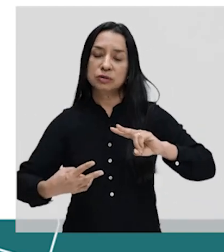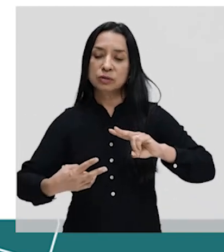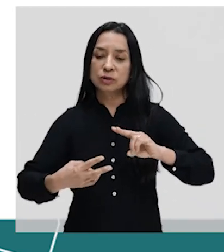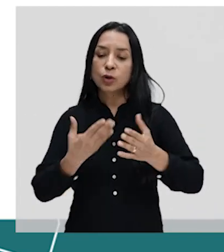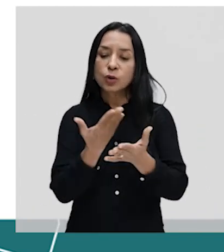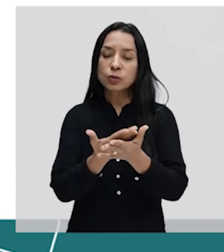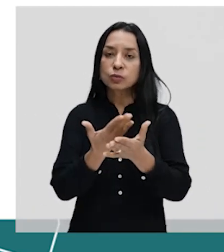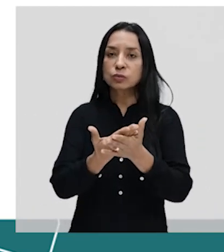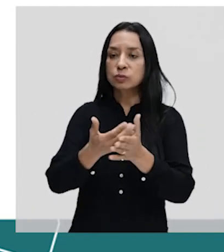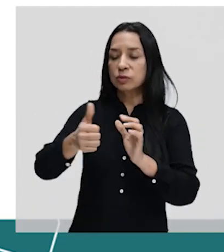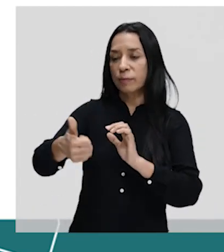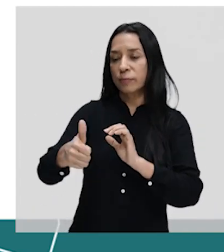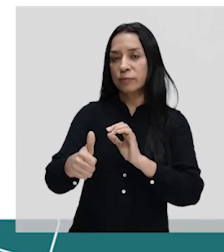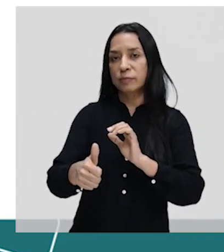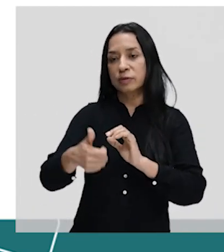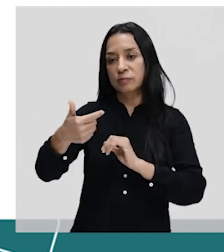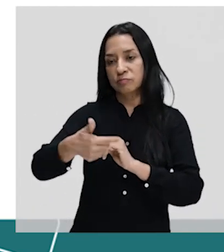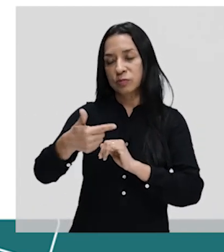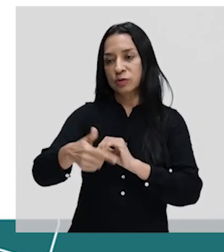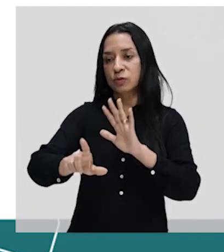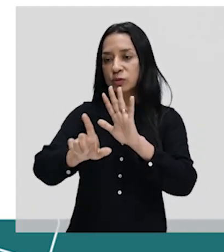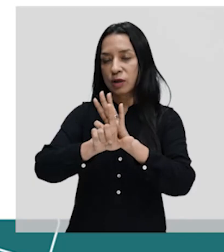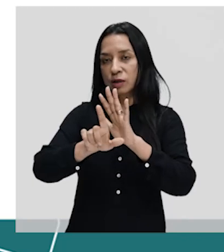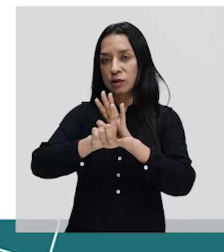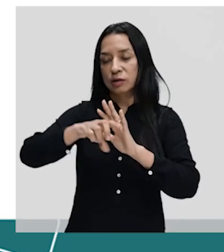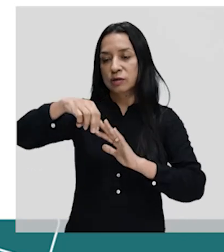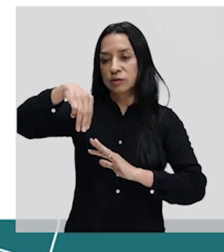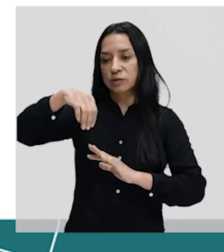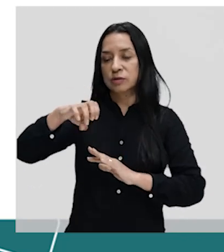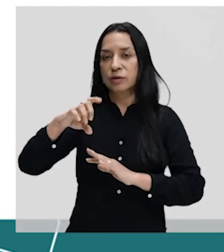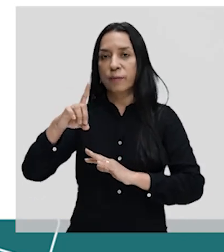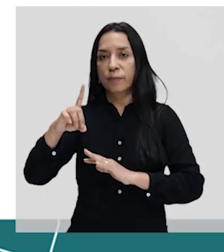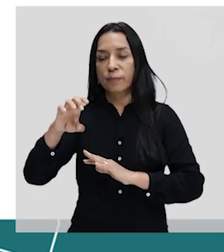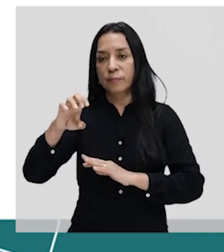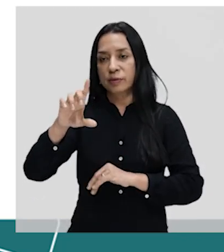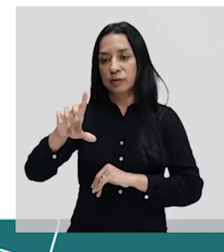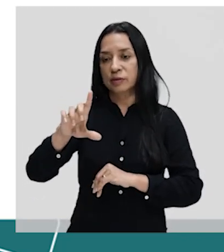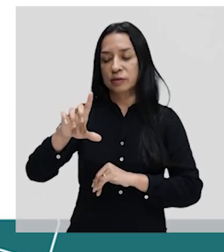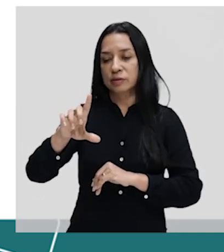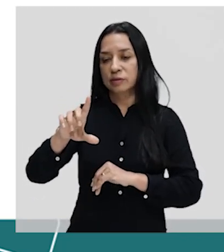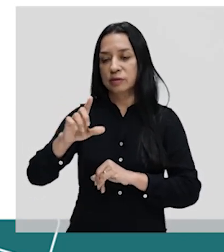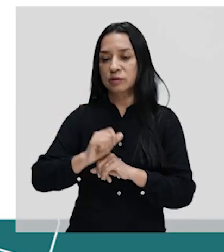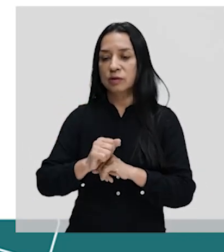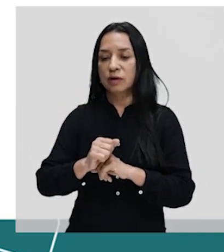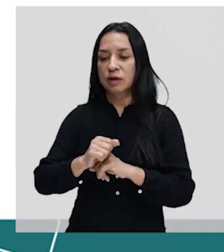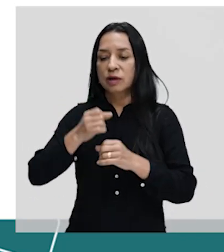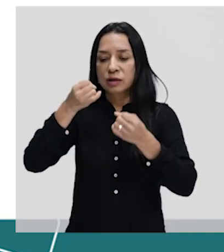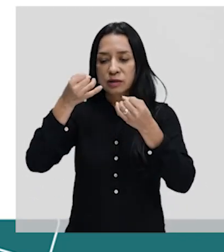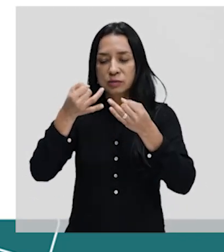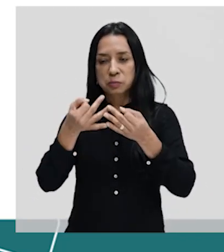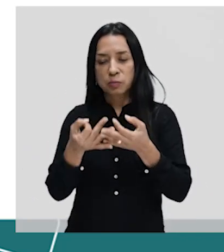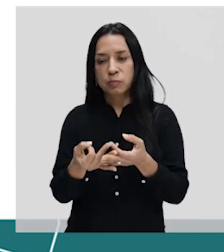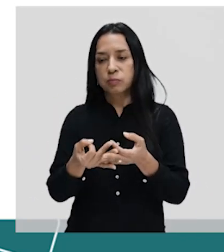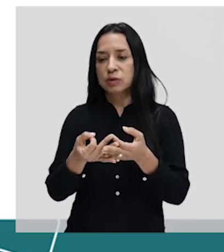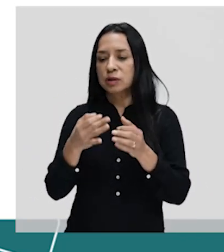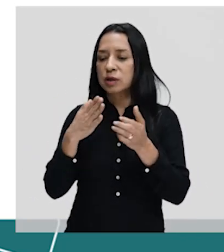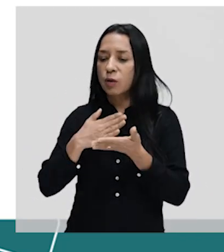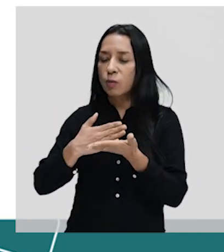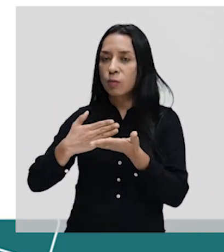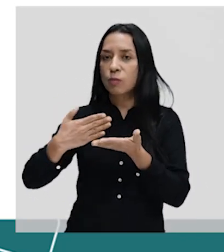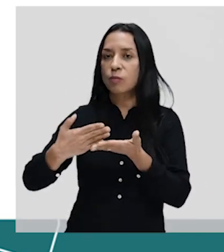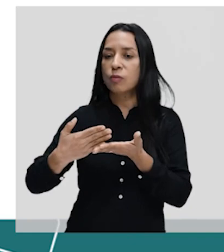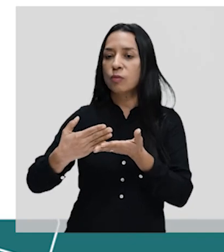de Mendel. A gente fala sobre o princípio da dominância e da recessividade. A gente fala sobre